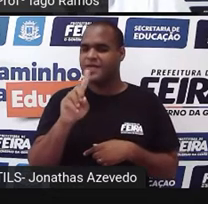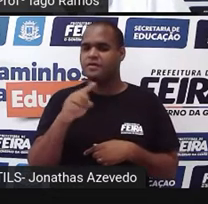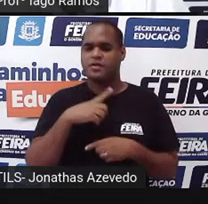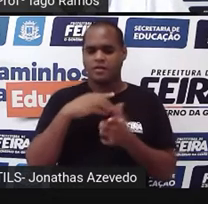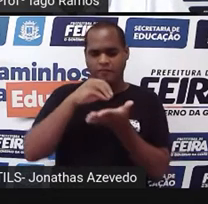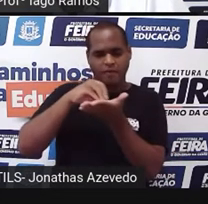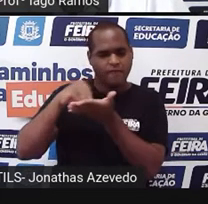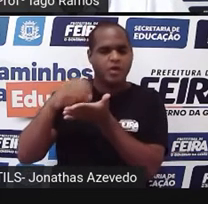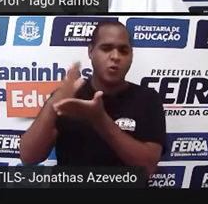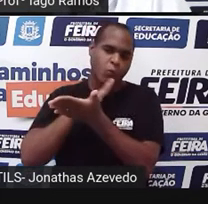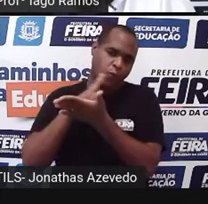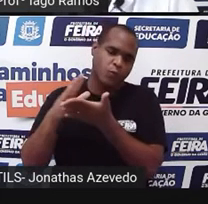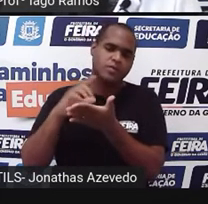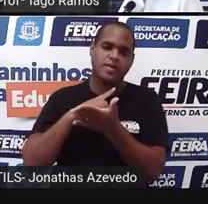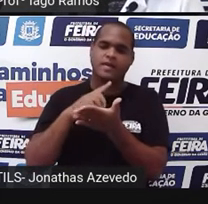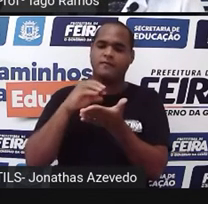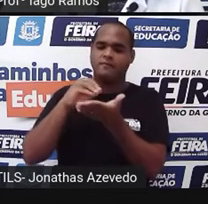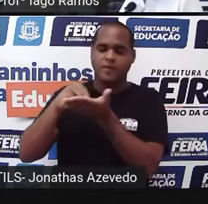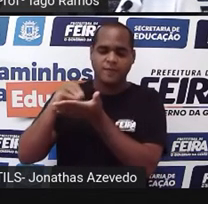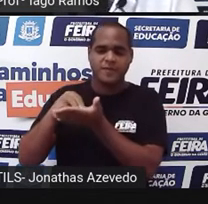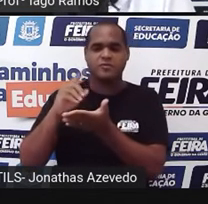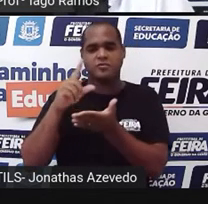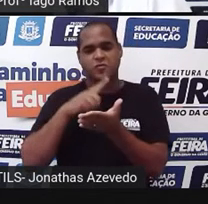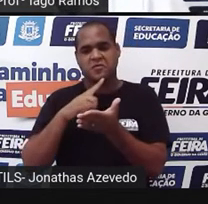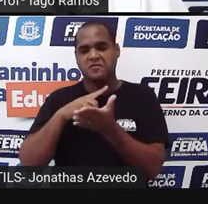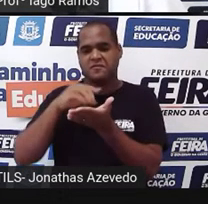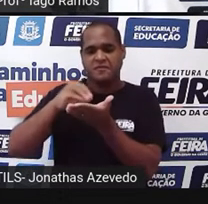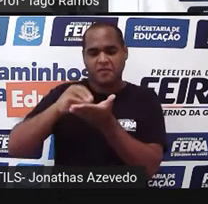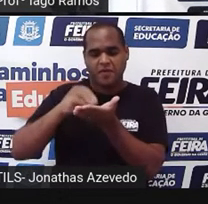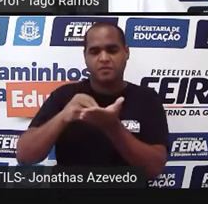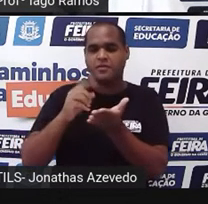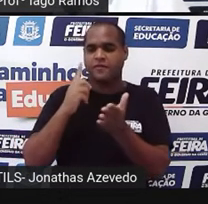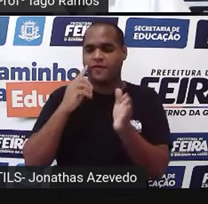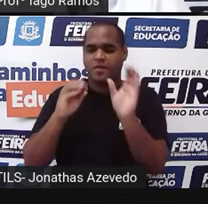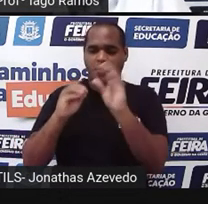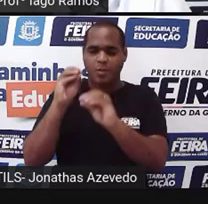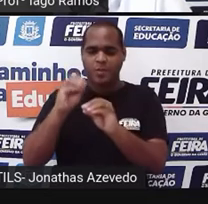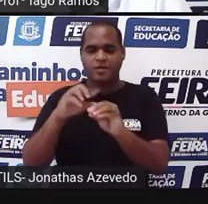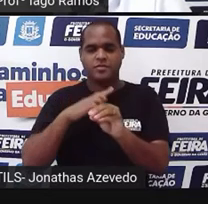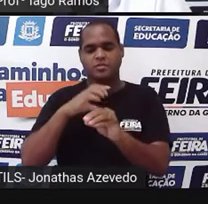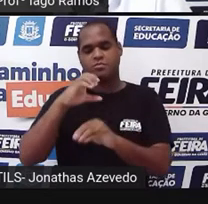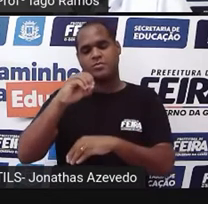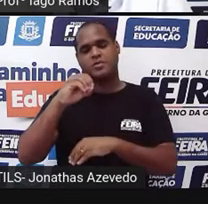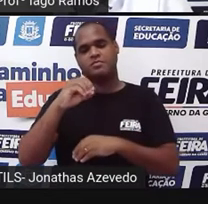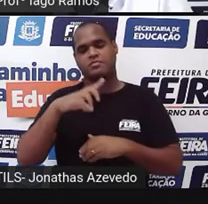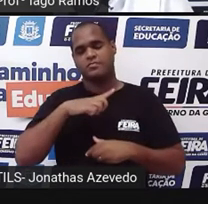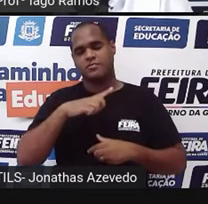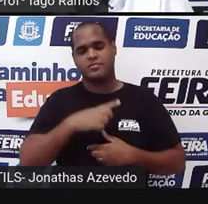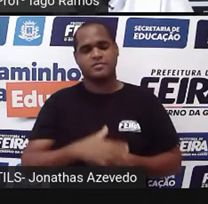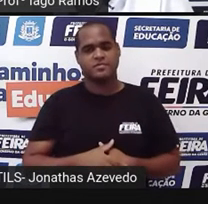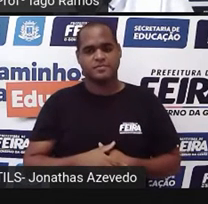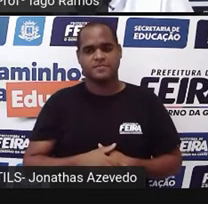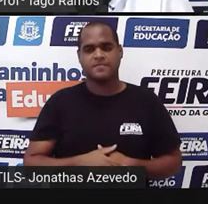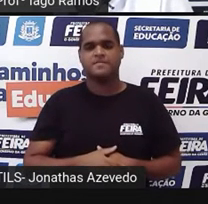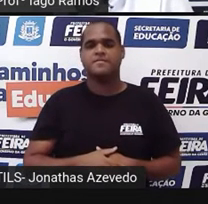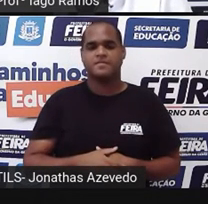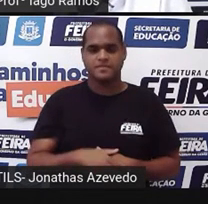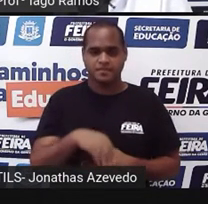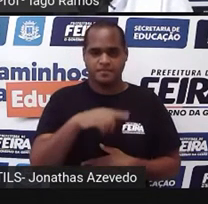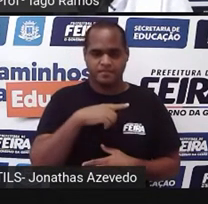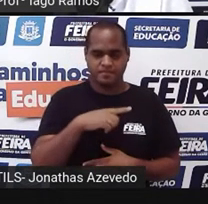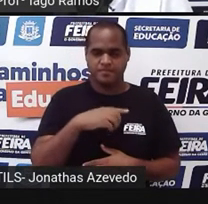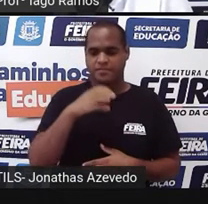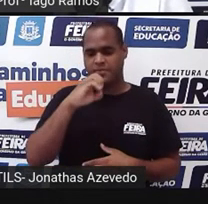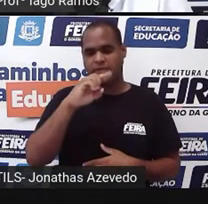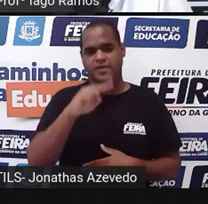sobrando sai sempre dando vocês sobrando dois e eu vou colocando 10 né E aí ó aquele seis Aquele